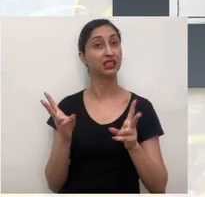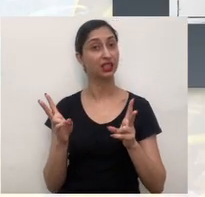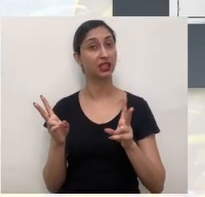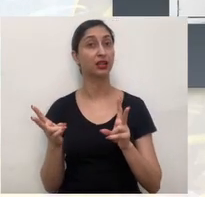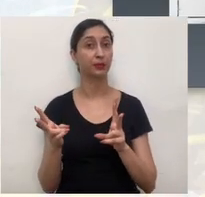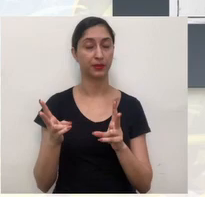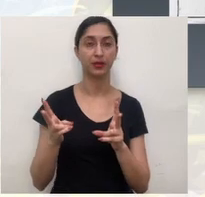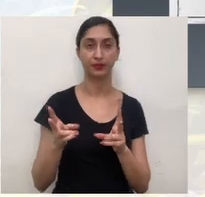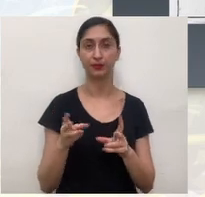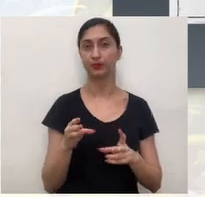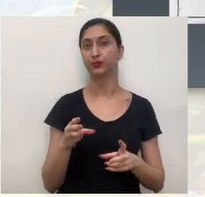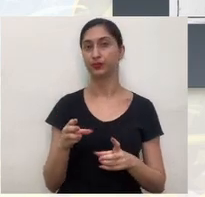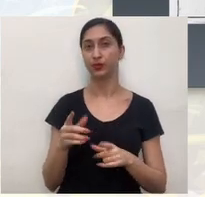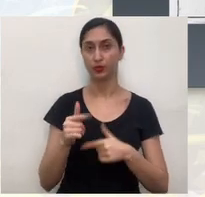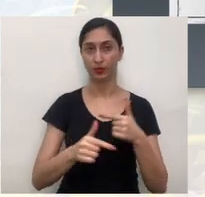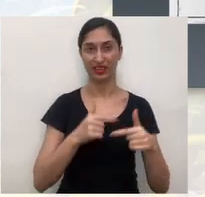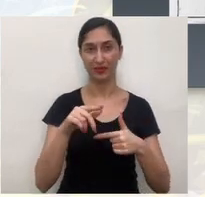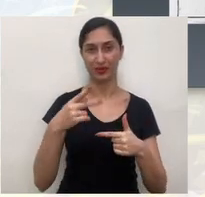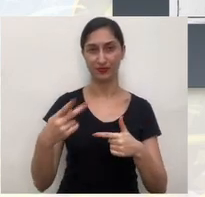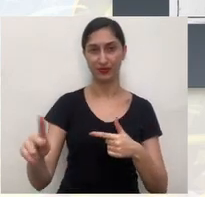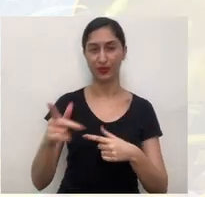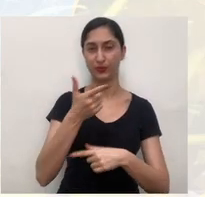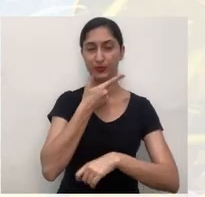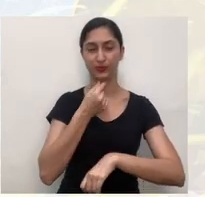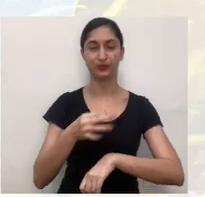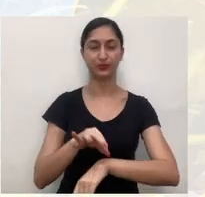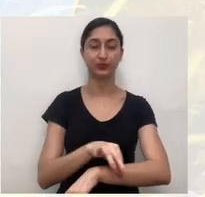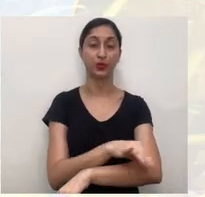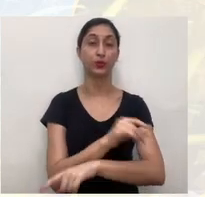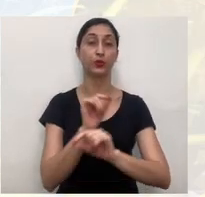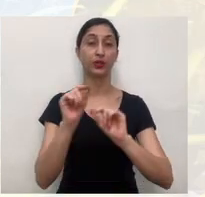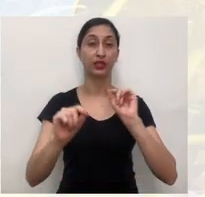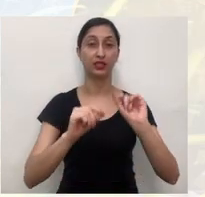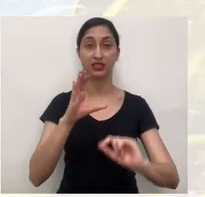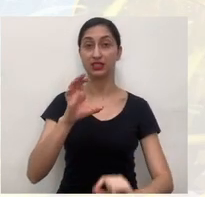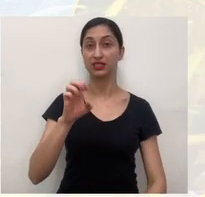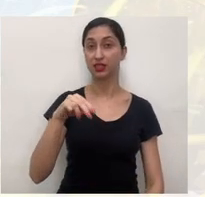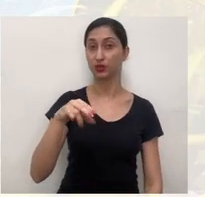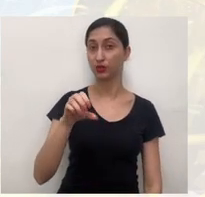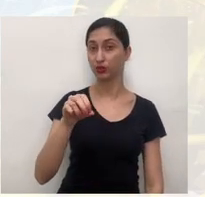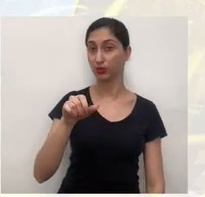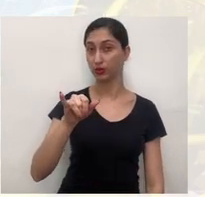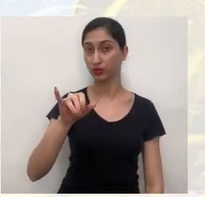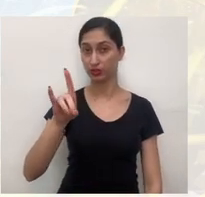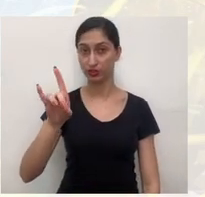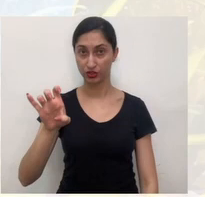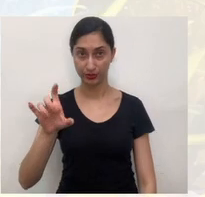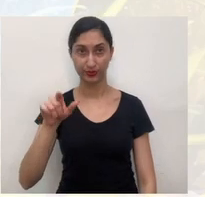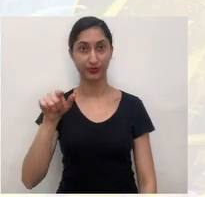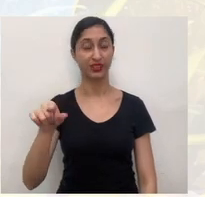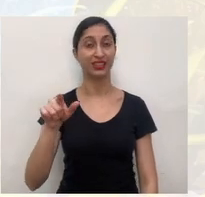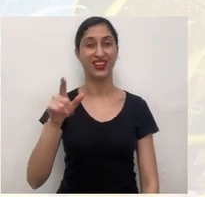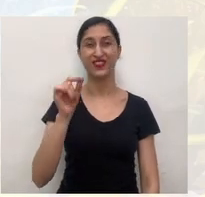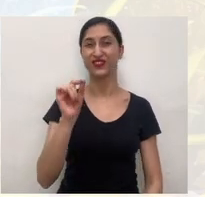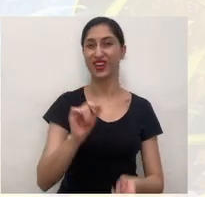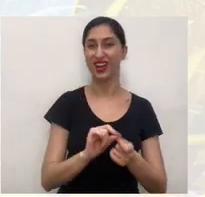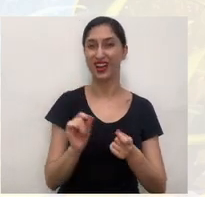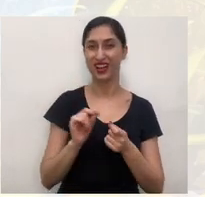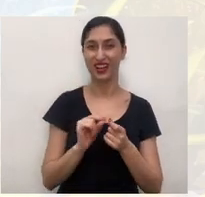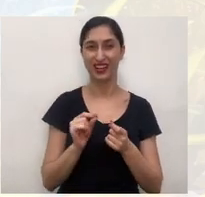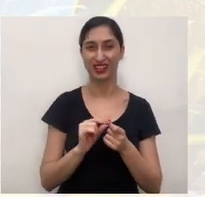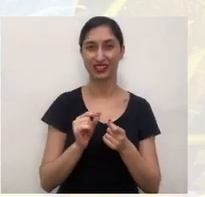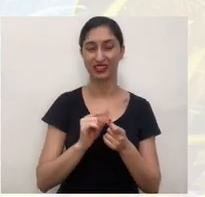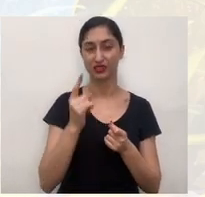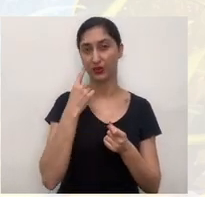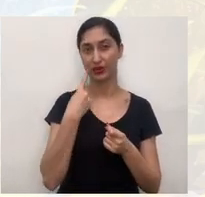trabalho do Burle Marx. Eu chamo senoide. Esse zigue-zague com arcos que ele faz aqui,